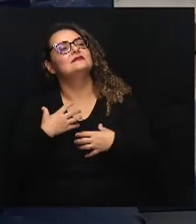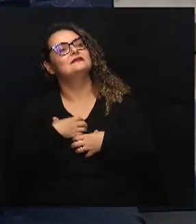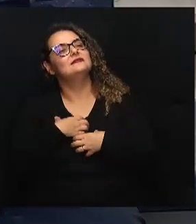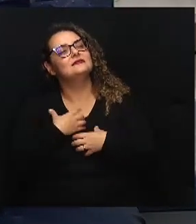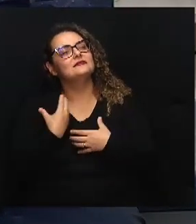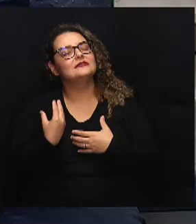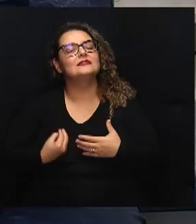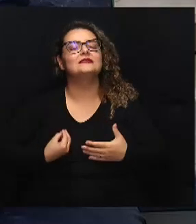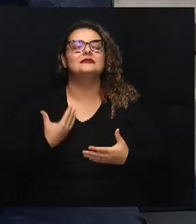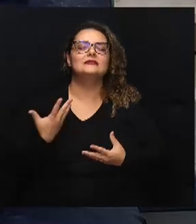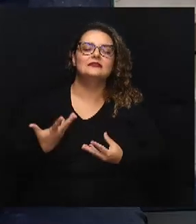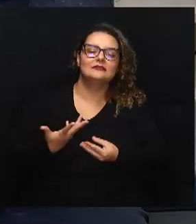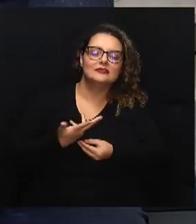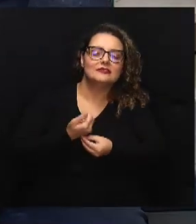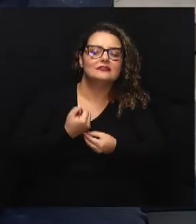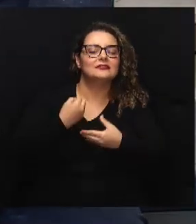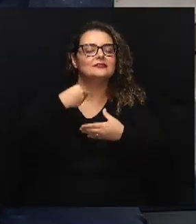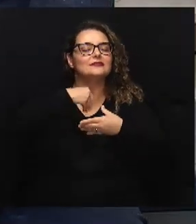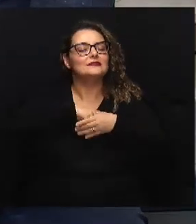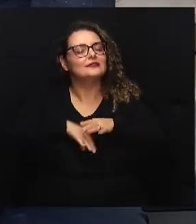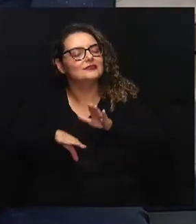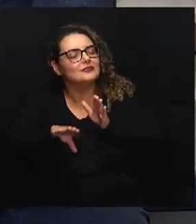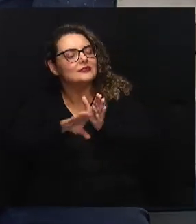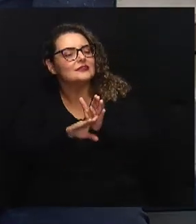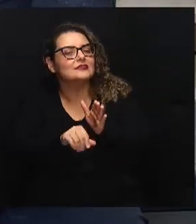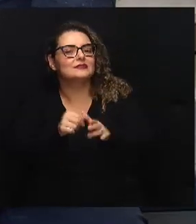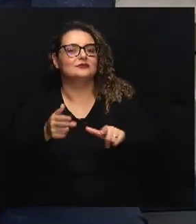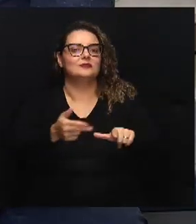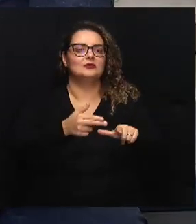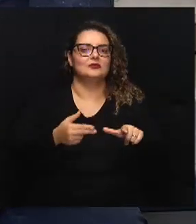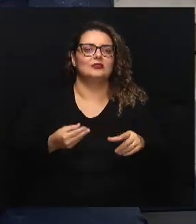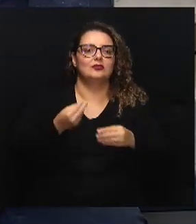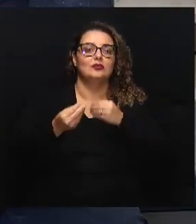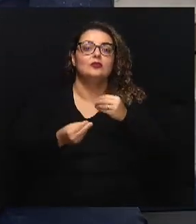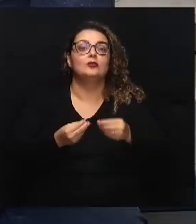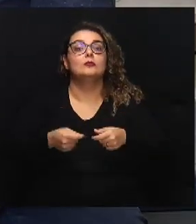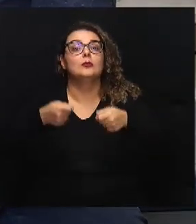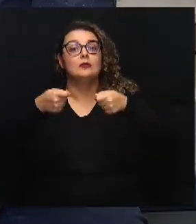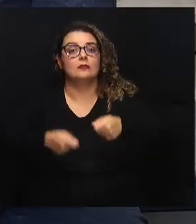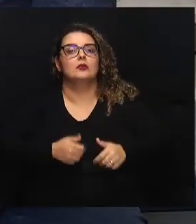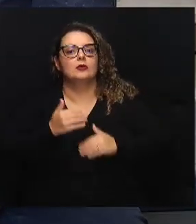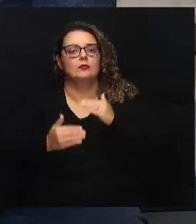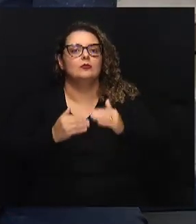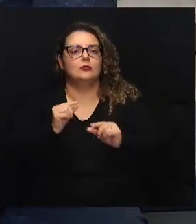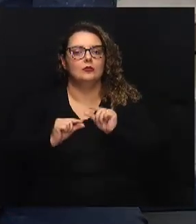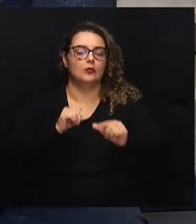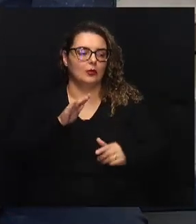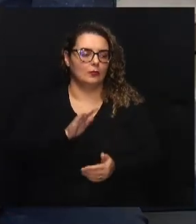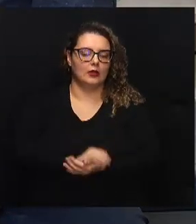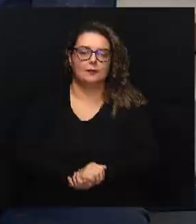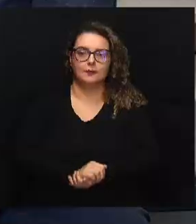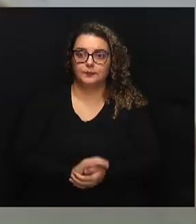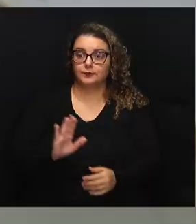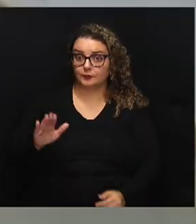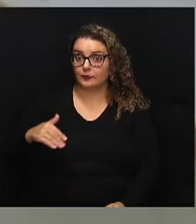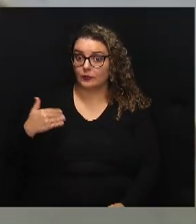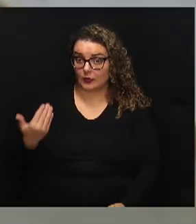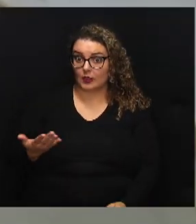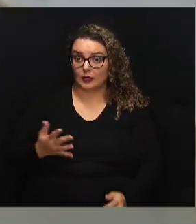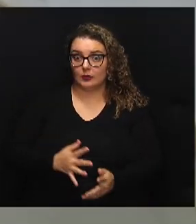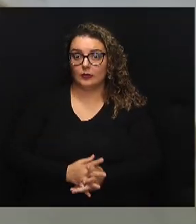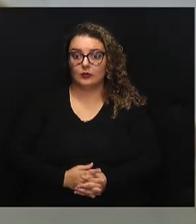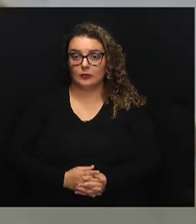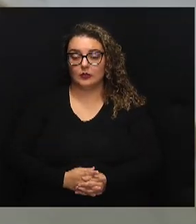vida de artista, esse primeiro desenho, depois onde é que você conseguiu se desenvolver um pouco mais? Olha, quando eu